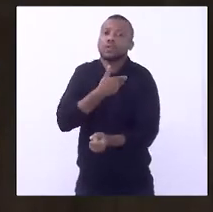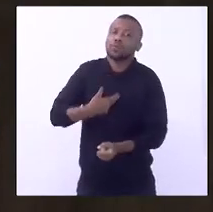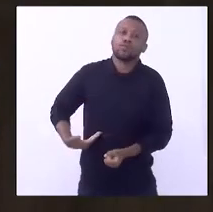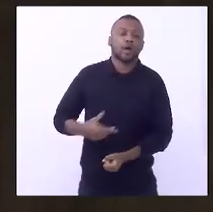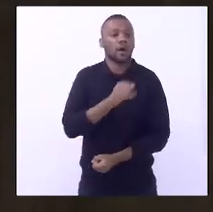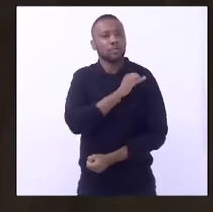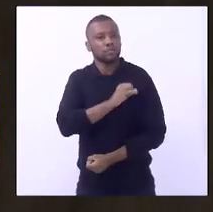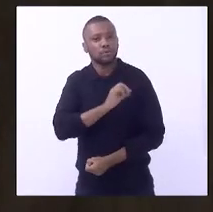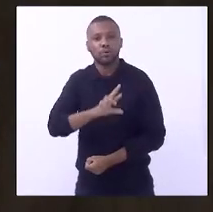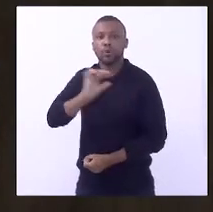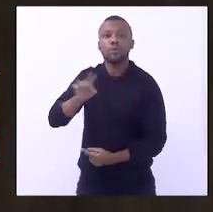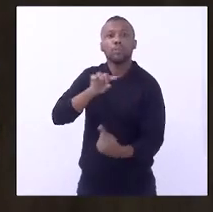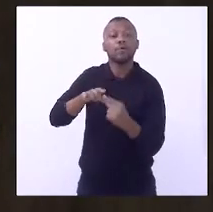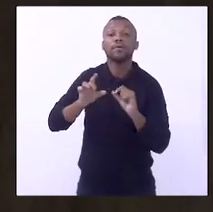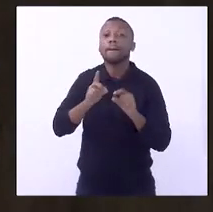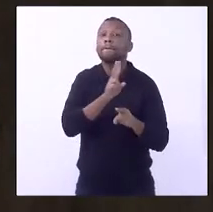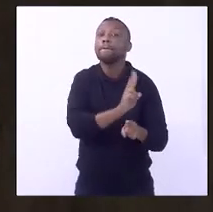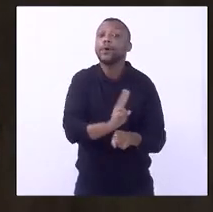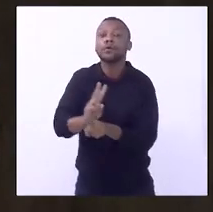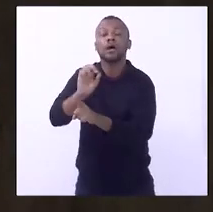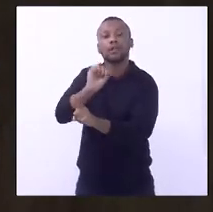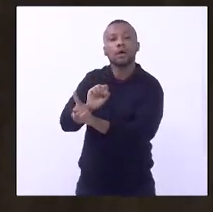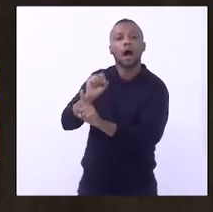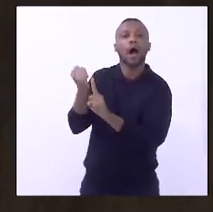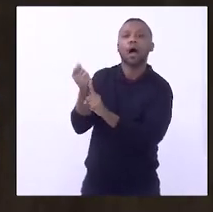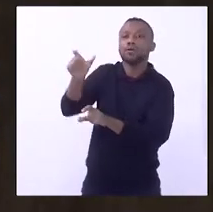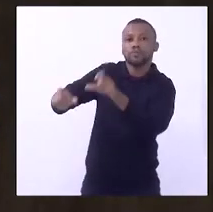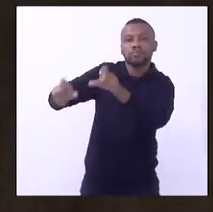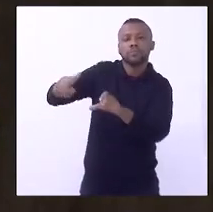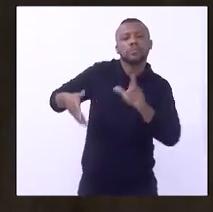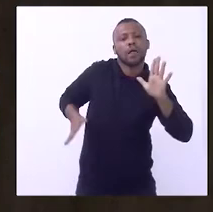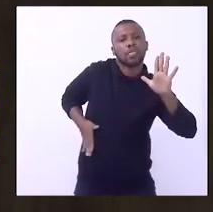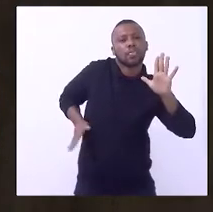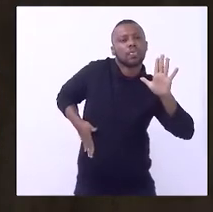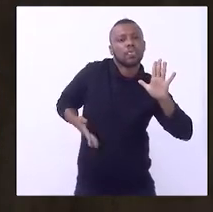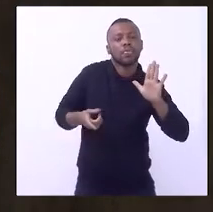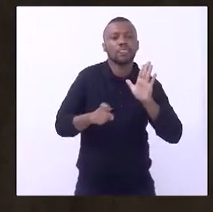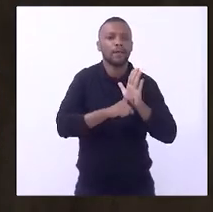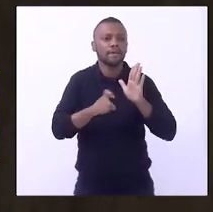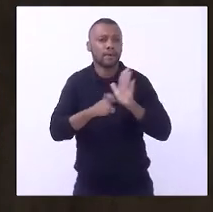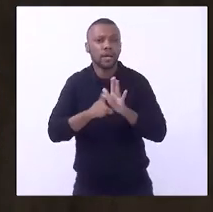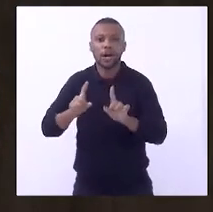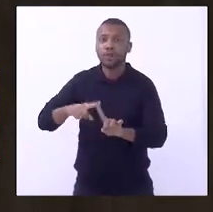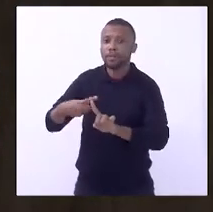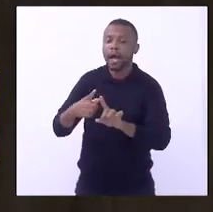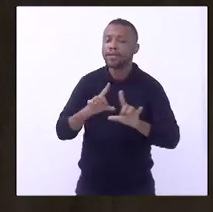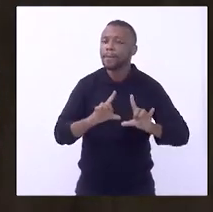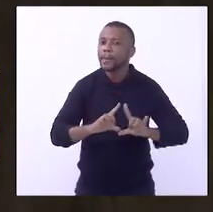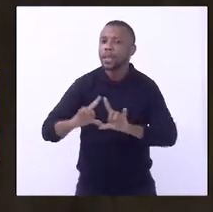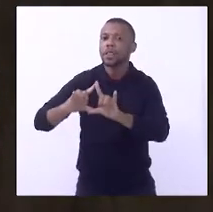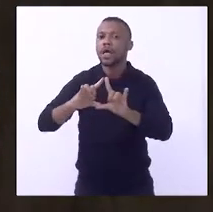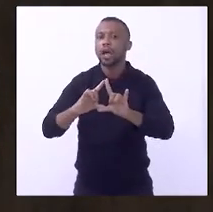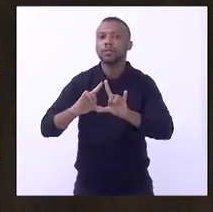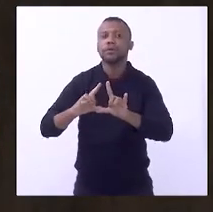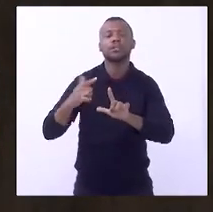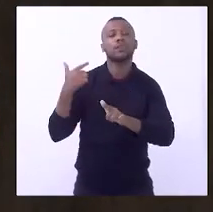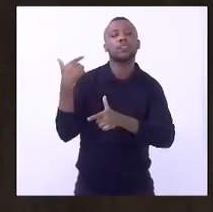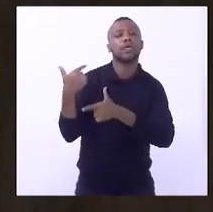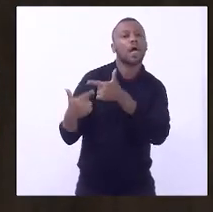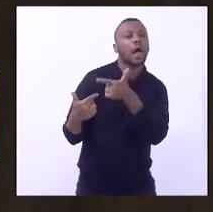Janeiro, protegendo a sociedade de traficantes ou milicianos que agem de forma